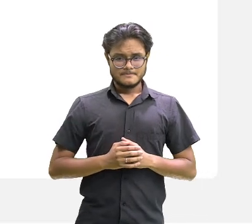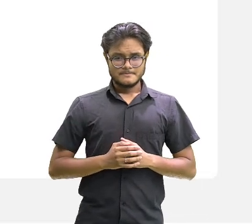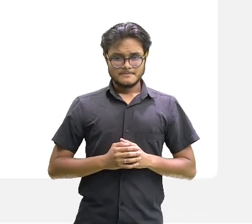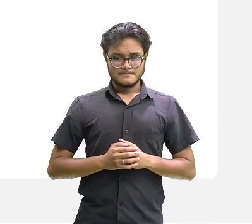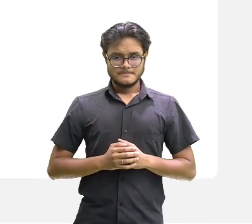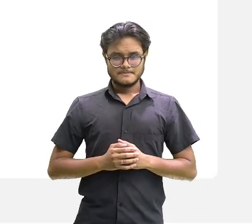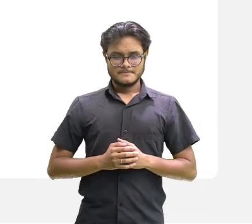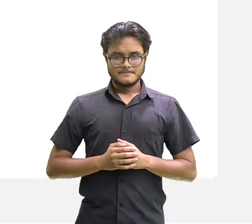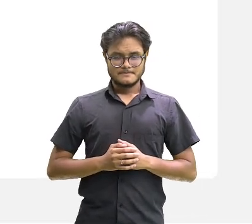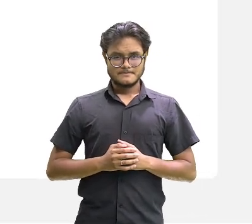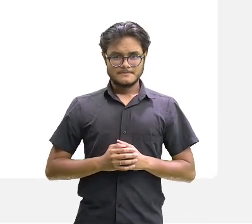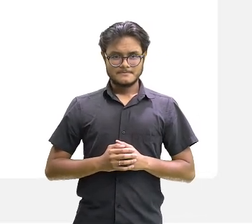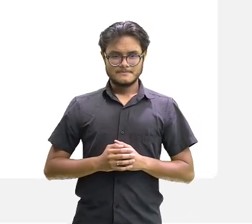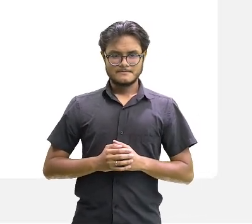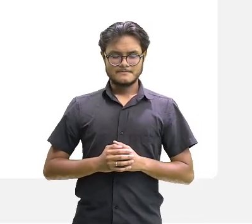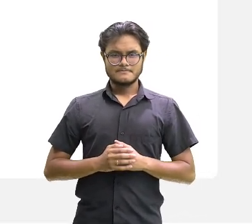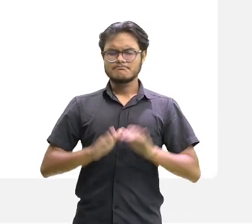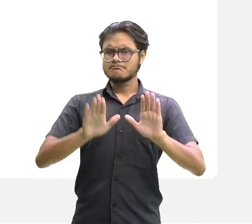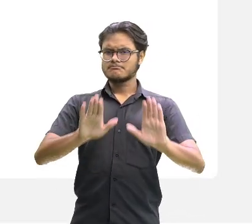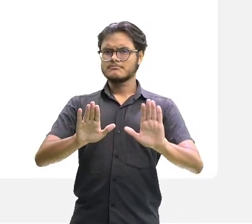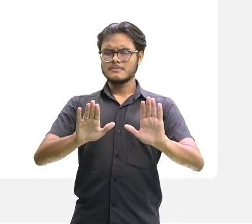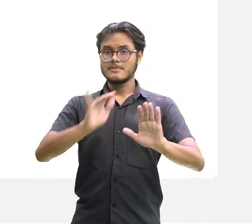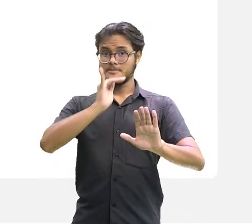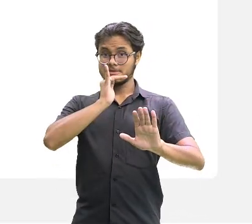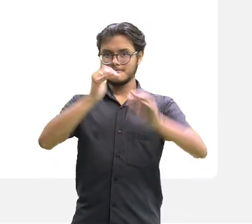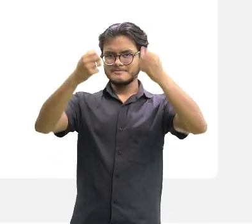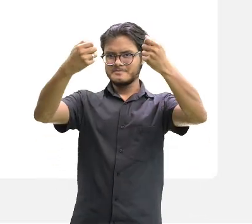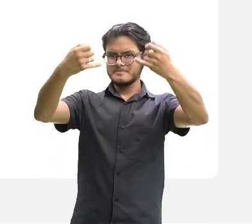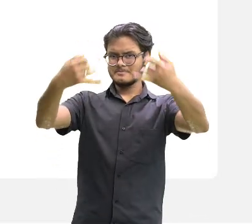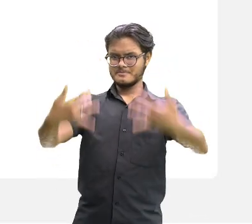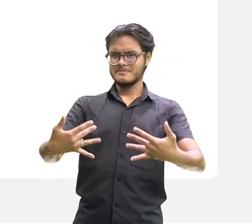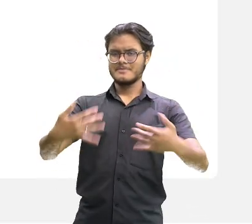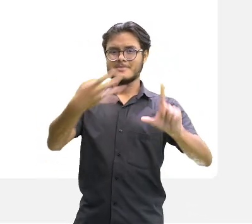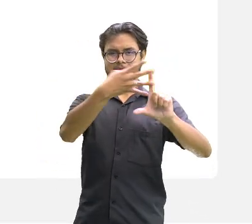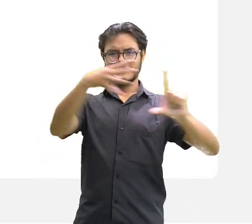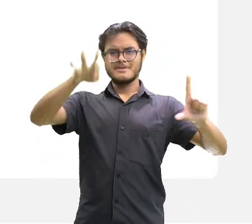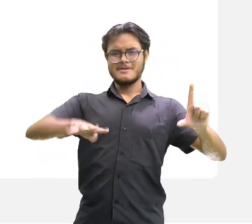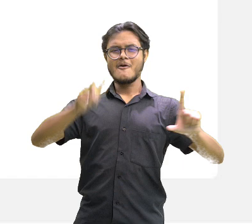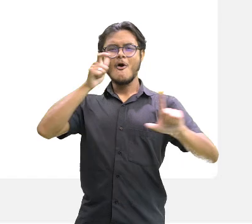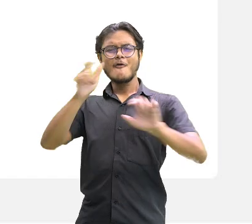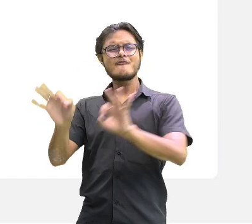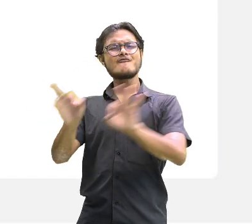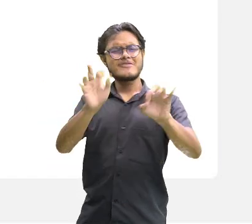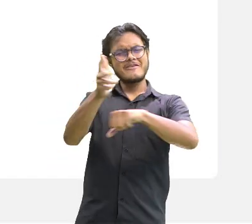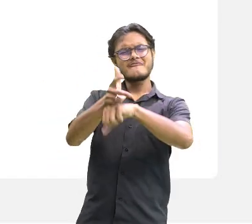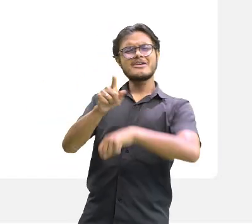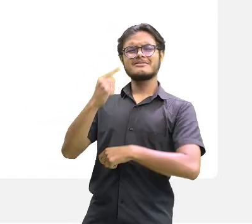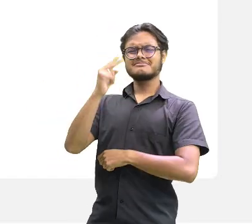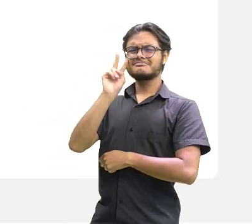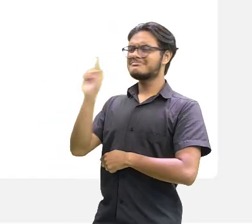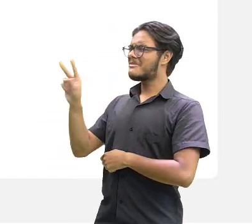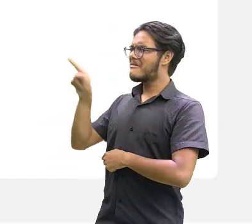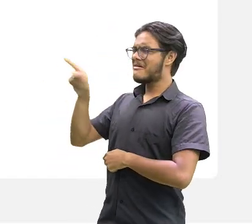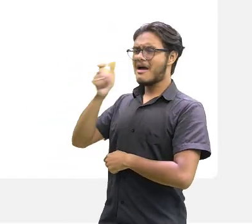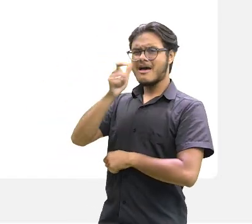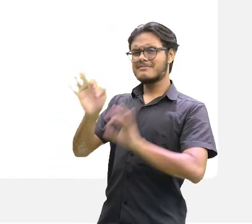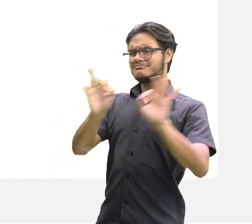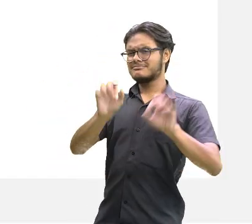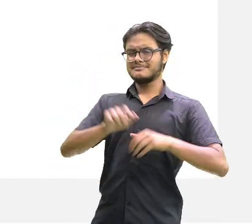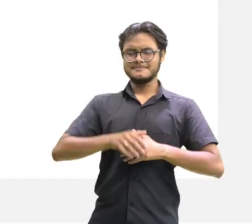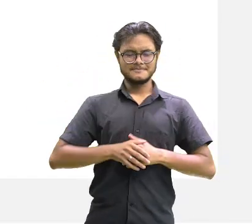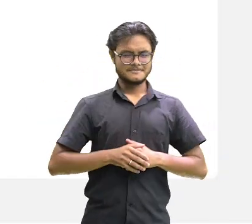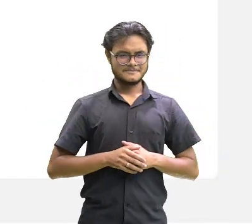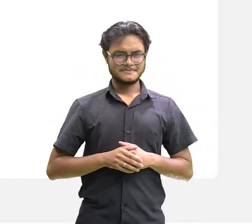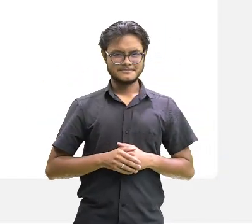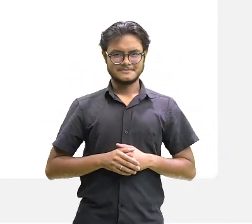tabelinha, o médio tabelinha. Mas para a gente explicar a tabelinha, vamos ver esse vídeo aí que eu vou mostrar para vocês, extremamente importante. Viaja comigo